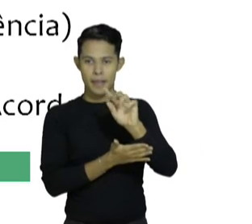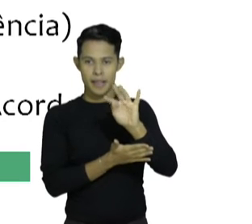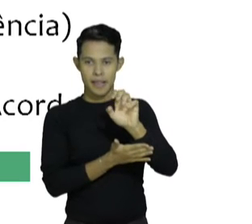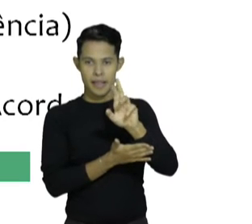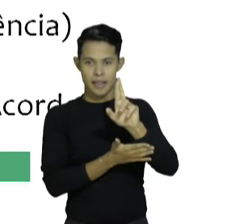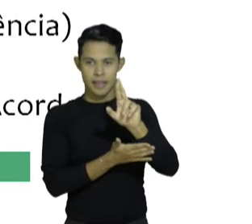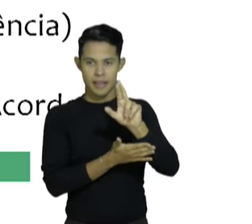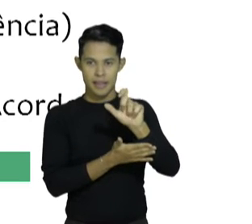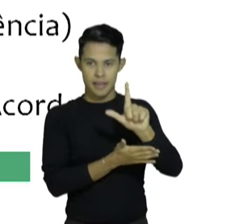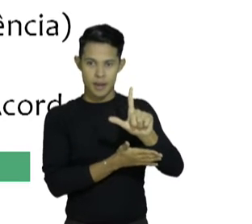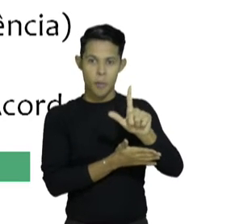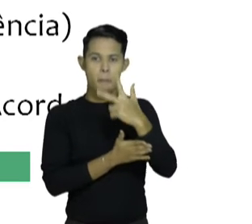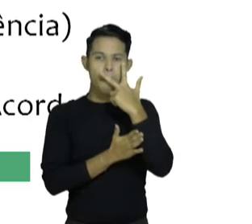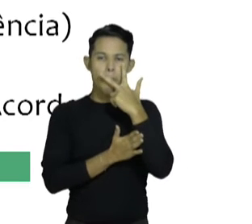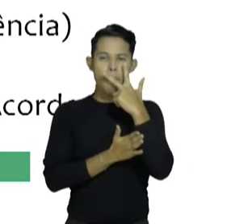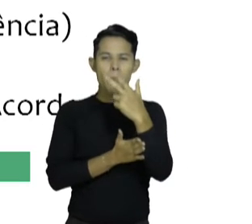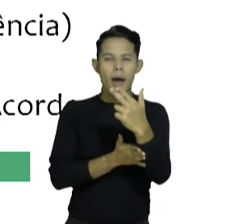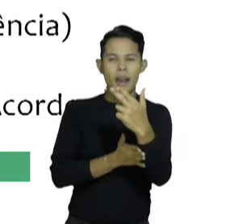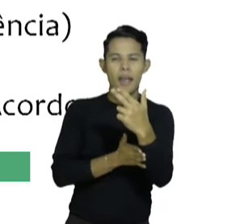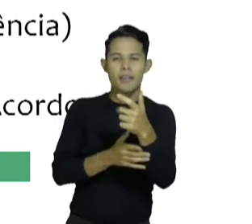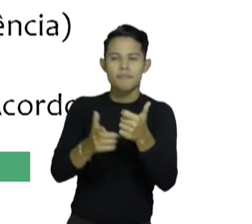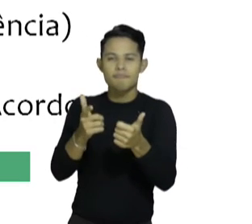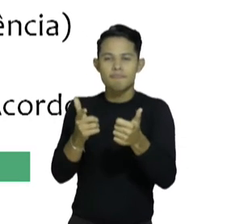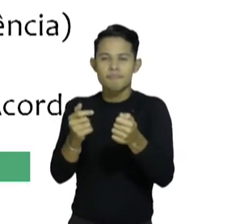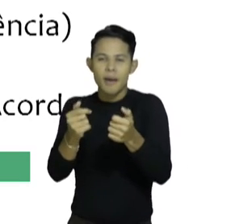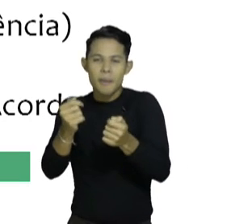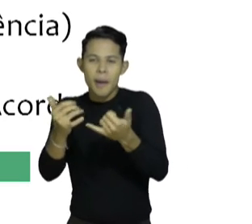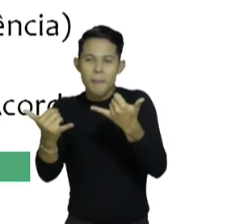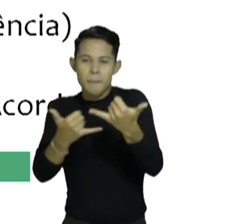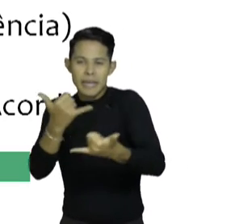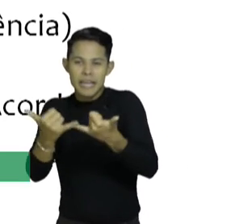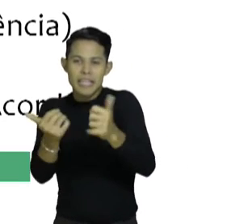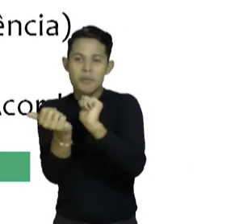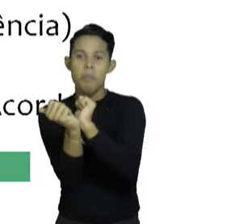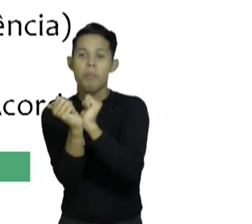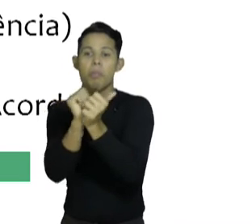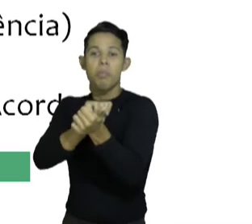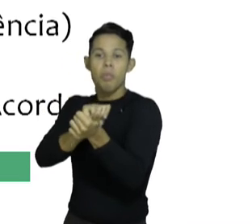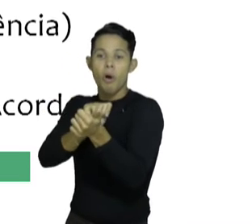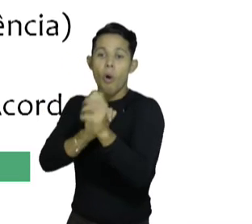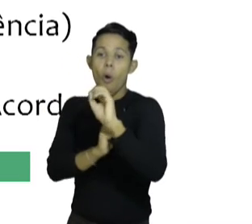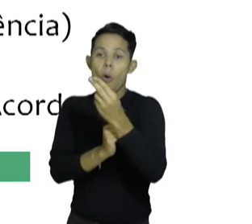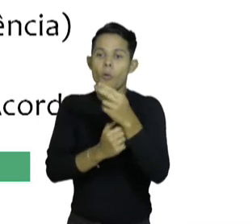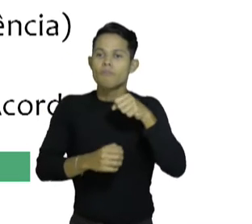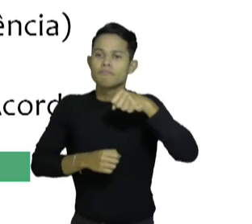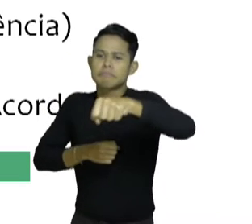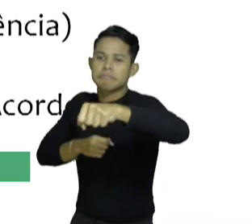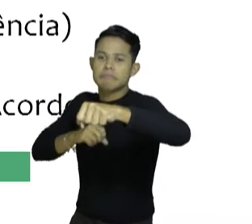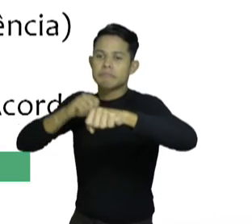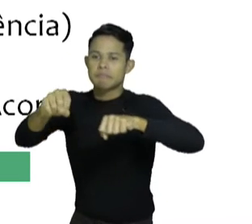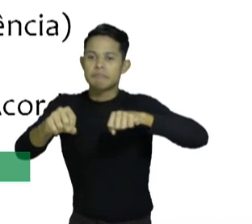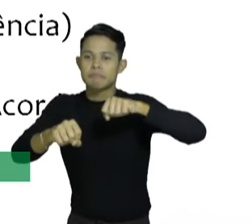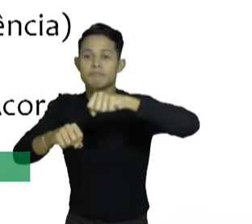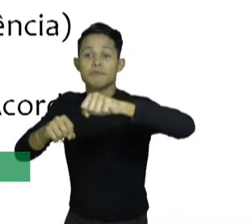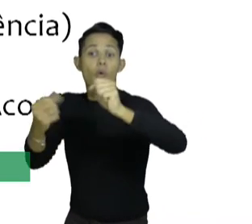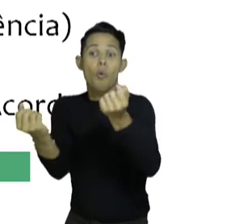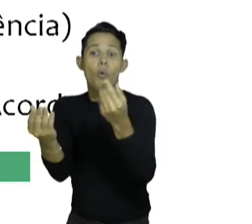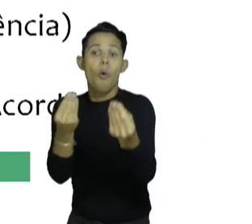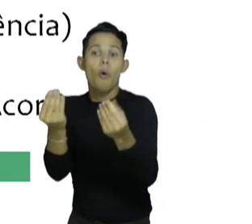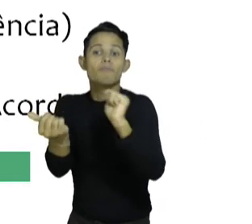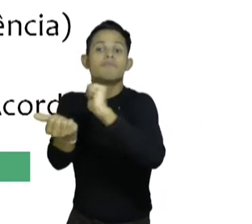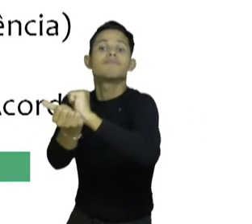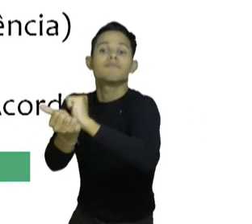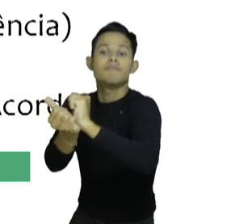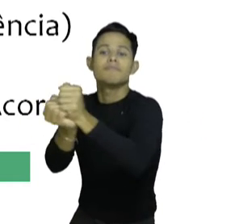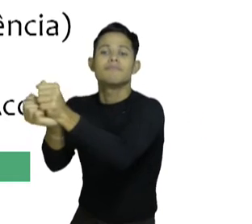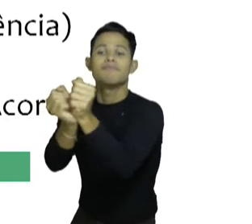jogando um jogo com as mãos amarradas estamos lutando box com mão arrada nós só podemos fazer acordo aqui na